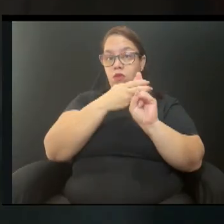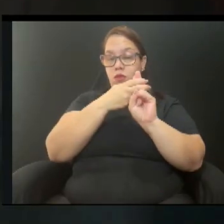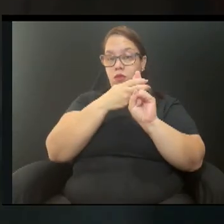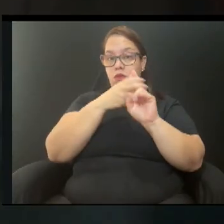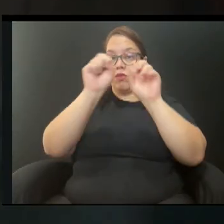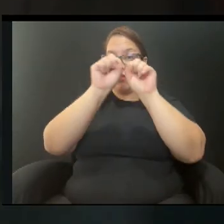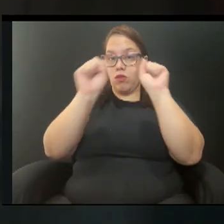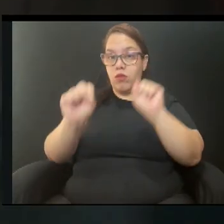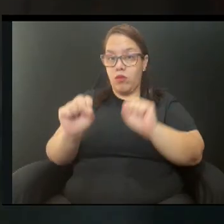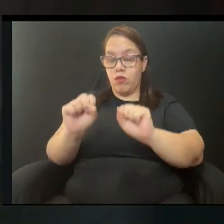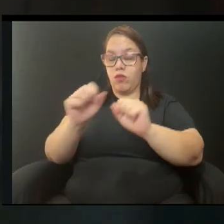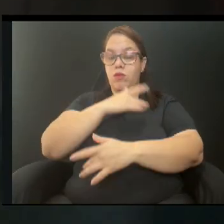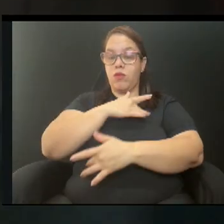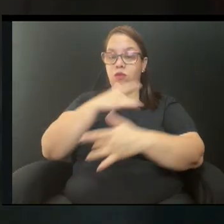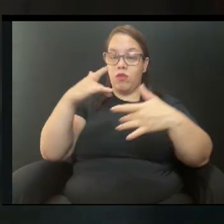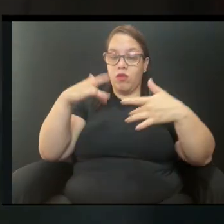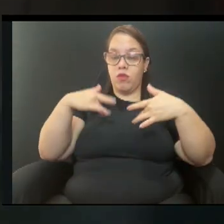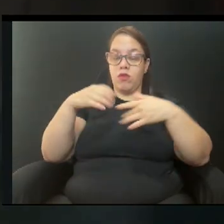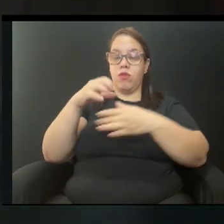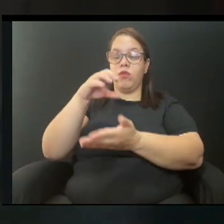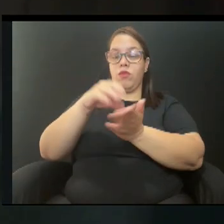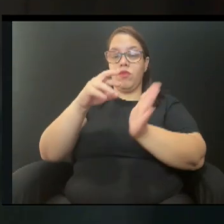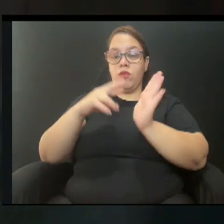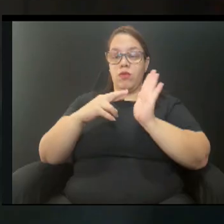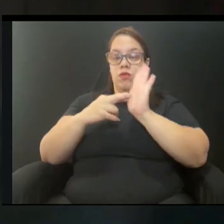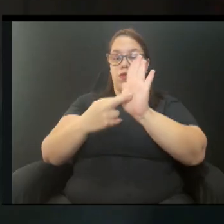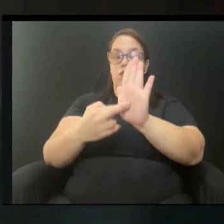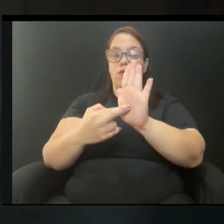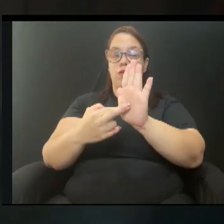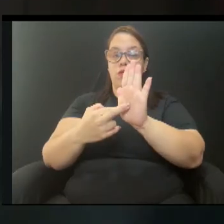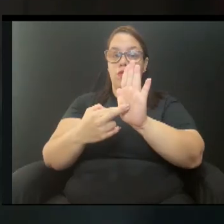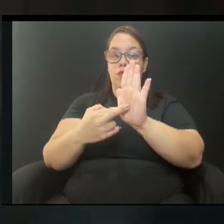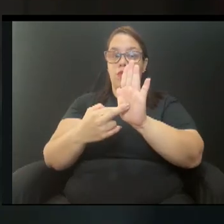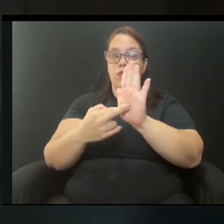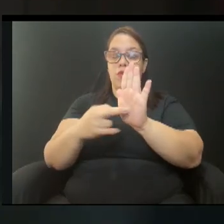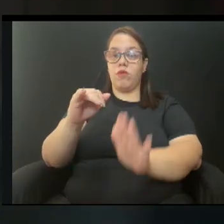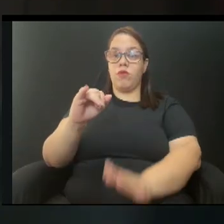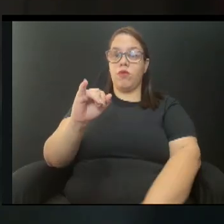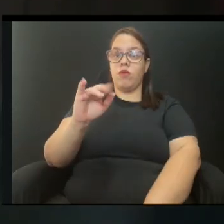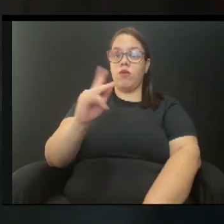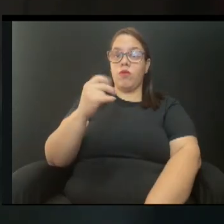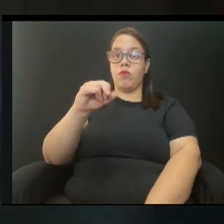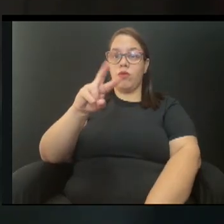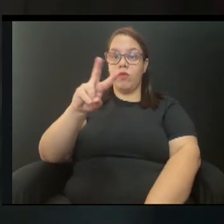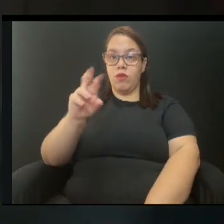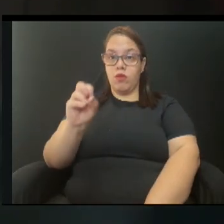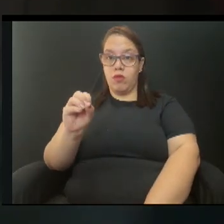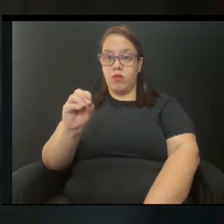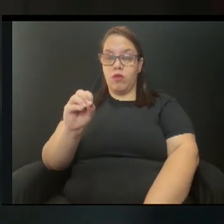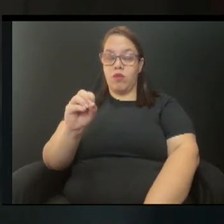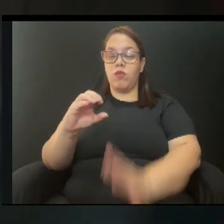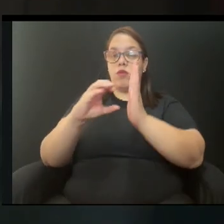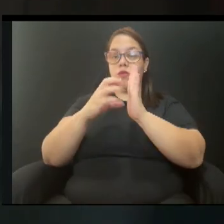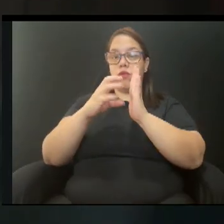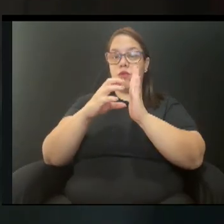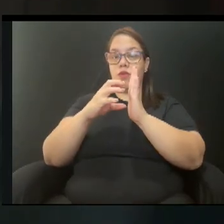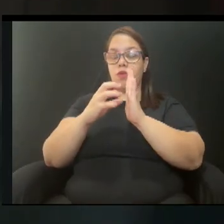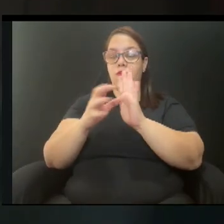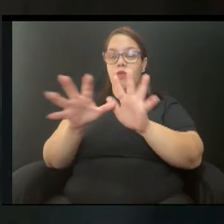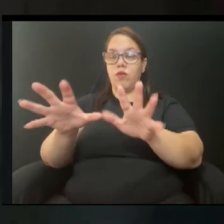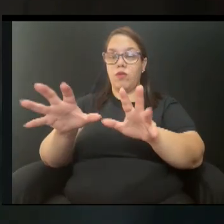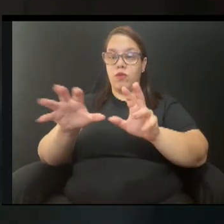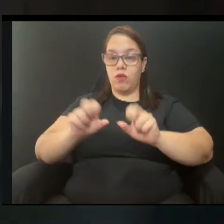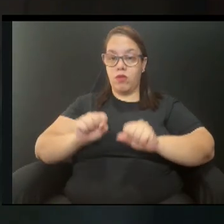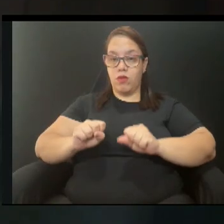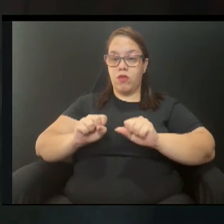Saúde. O Centro de Referência em IST, HIV/AIDS e hepatites virais foi selecionado para a implementação